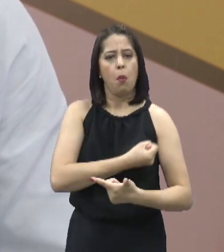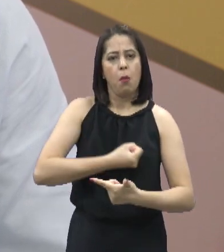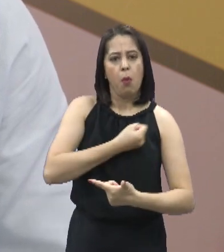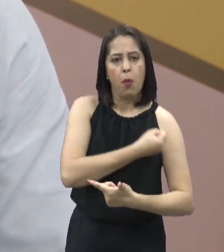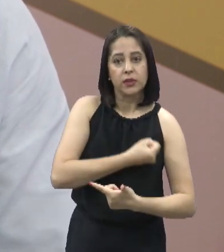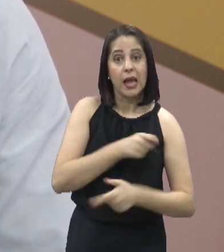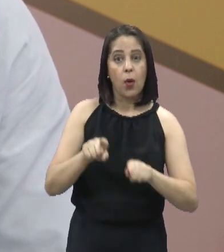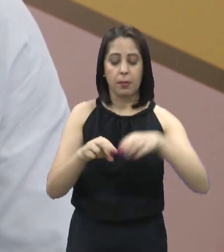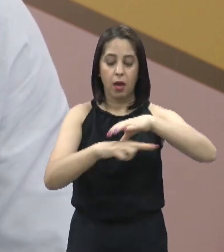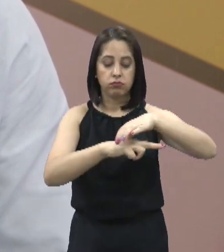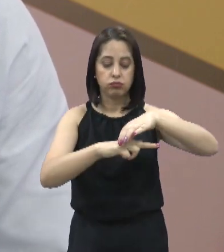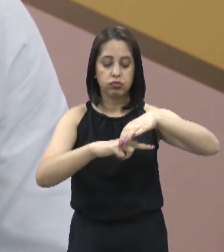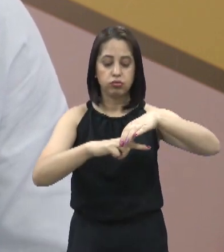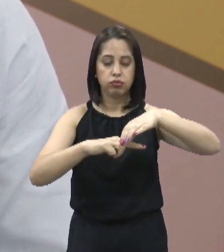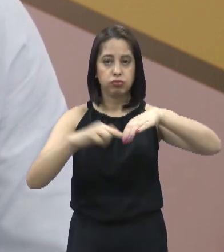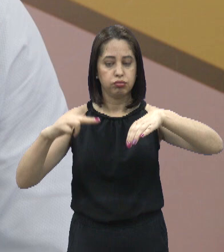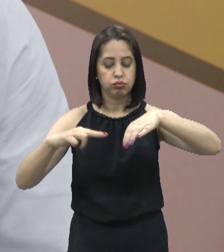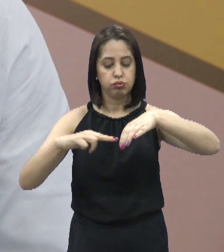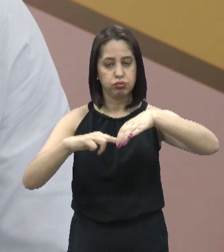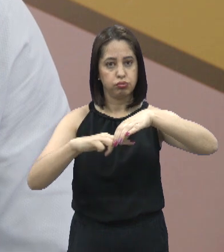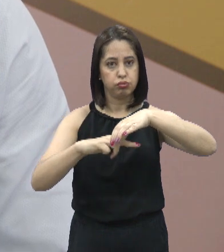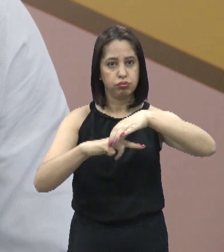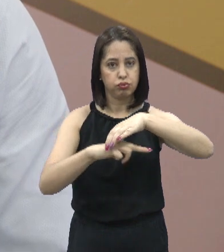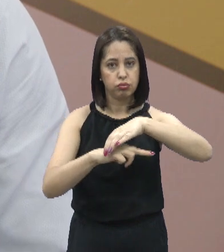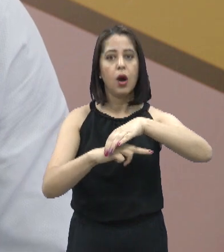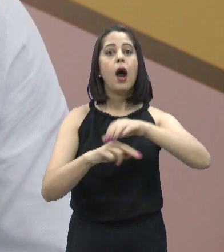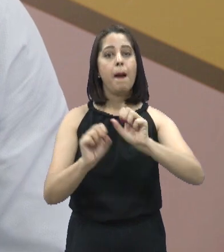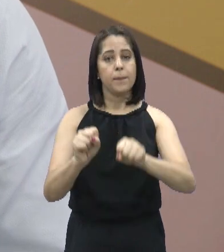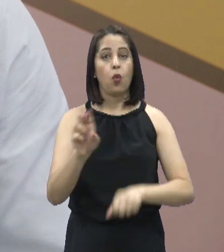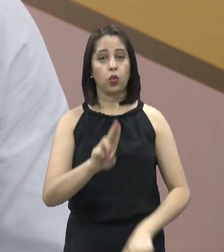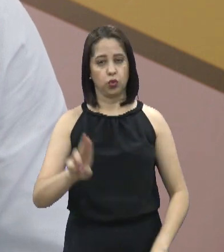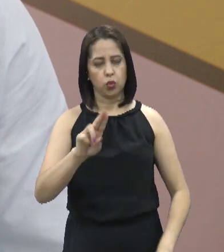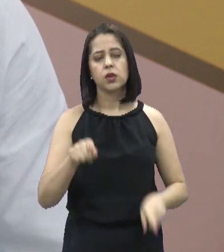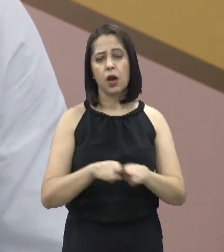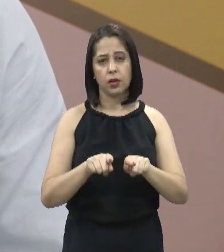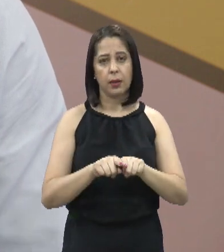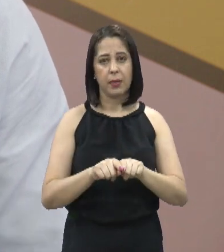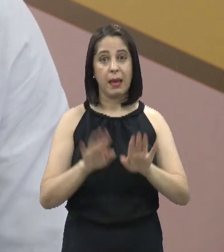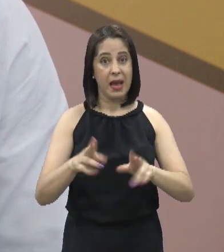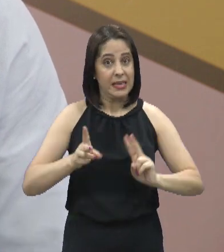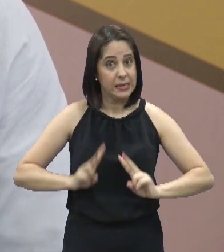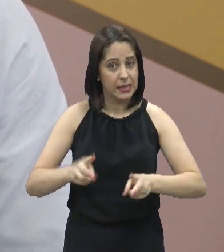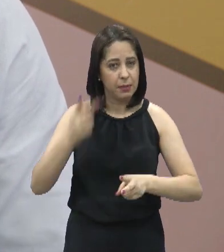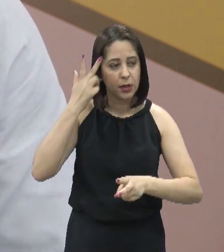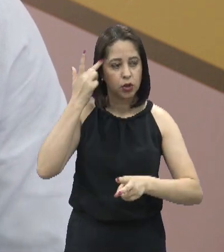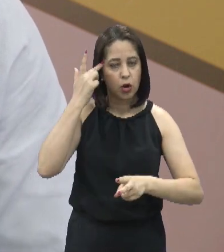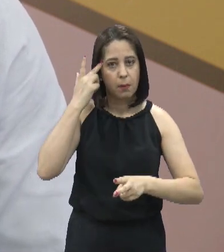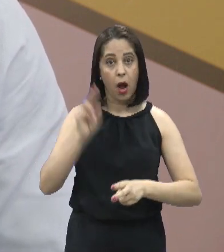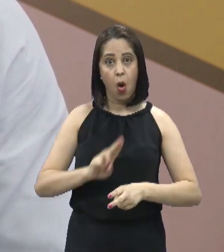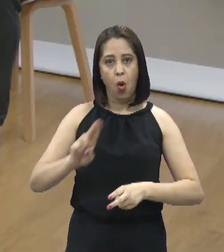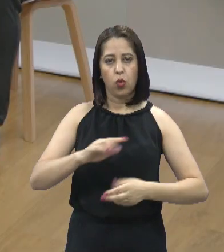ressonância, que a gente usa em algumas circunstâncias mais específicas. Mas de rotina mesmo é a mamografia, que é